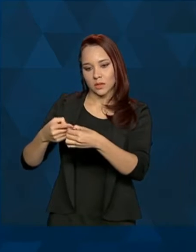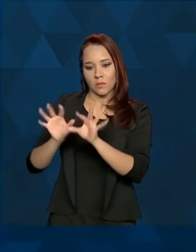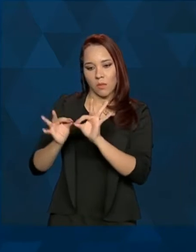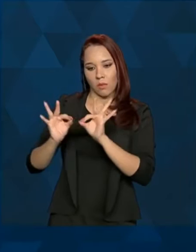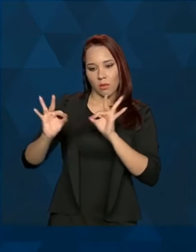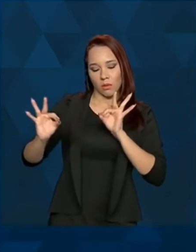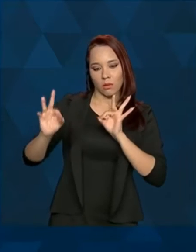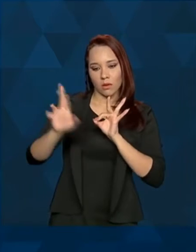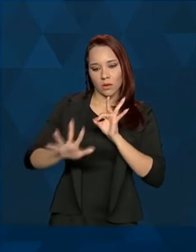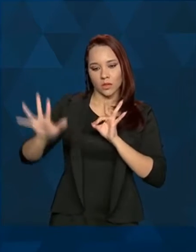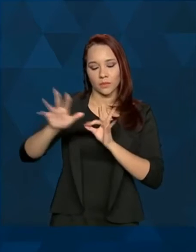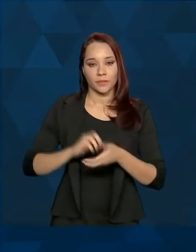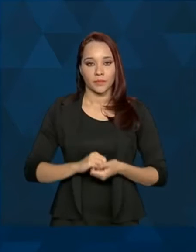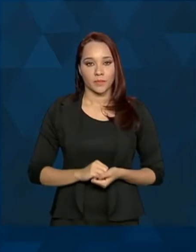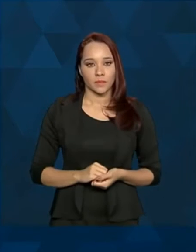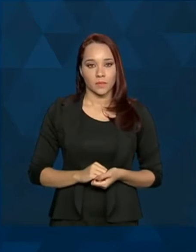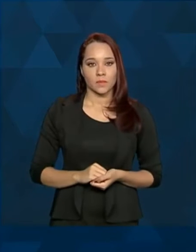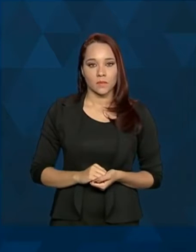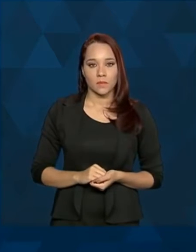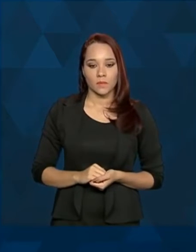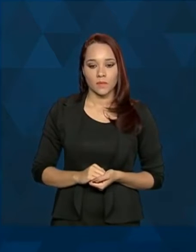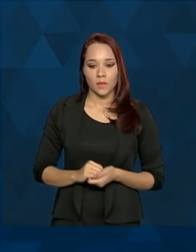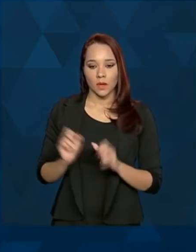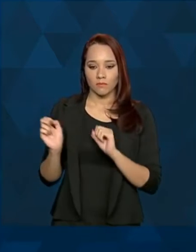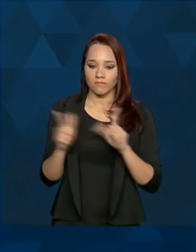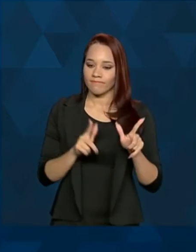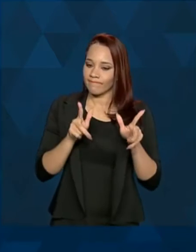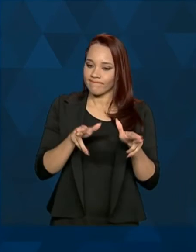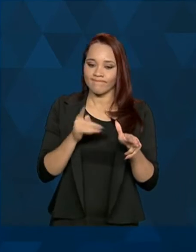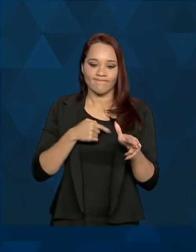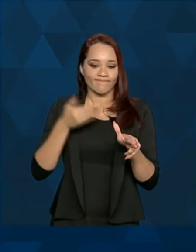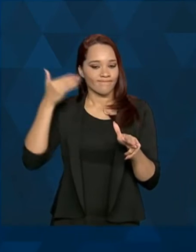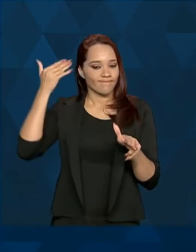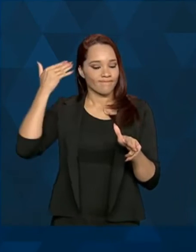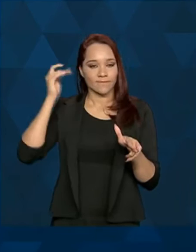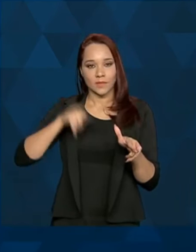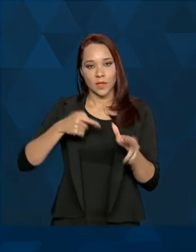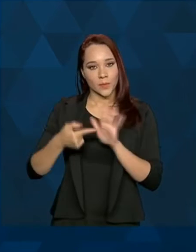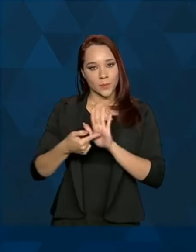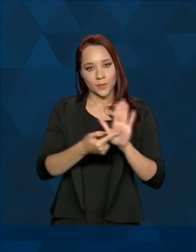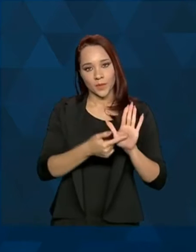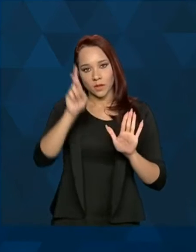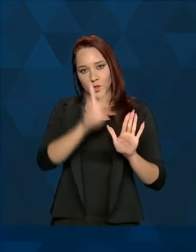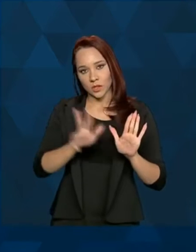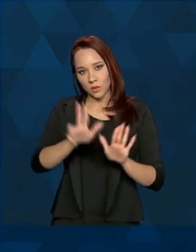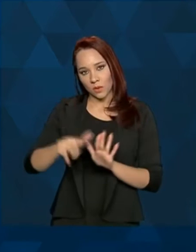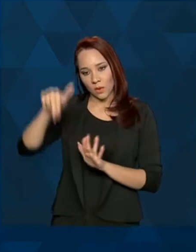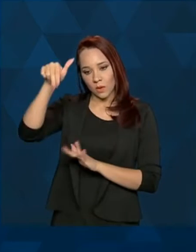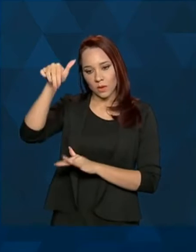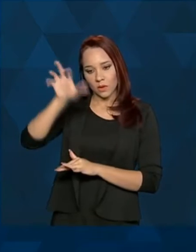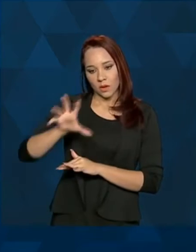região. O próximo slide é a mesma ideia dos anteriores, em que você mostra da região Nordeste, o